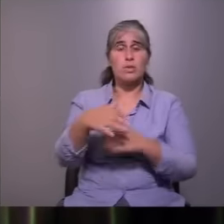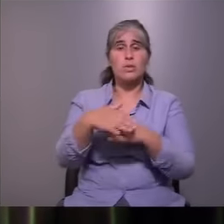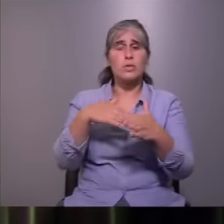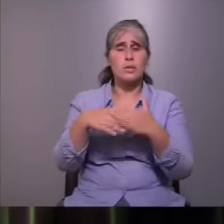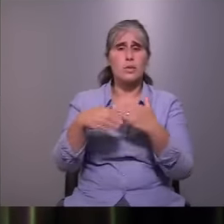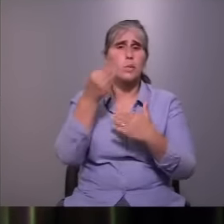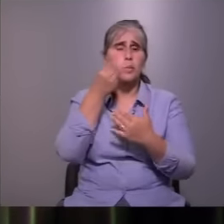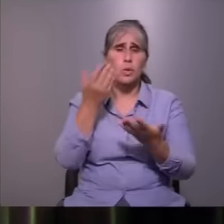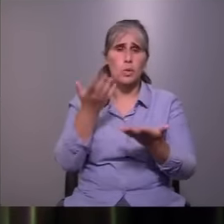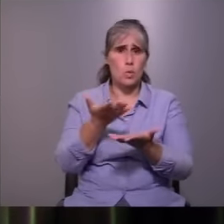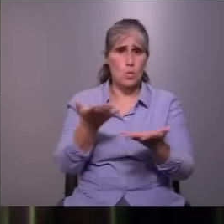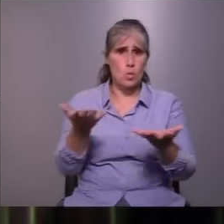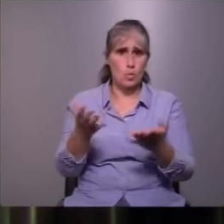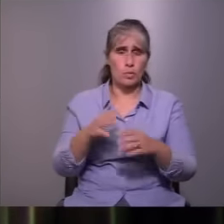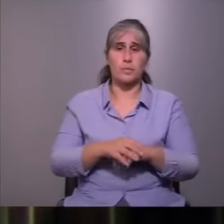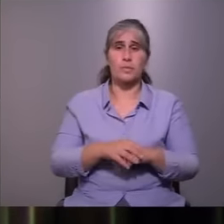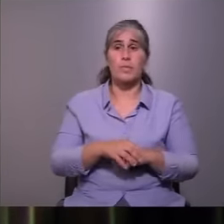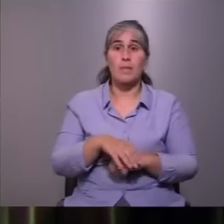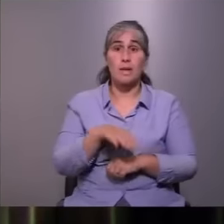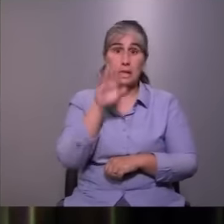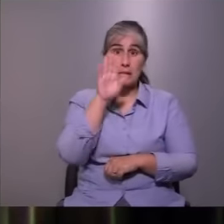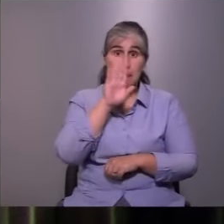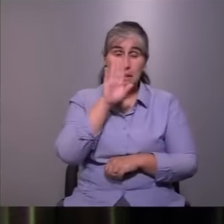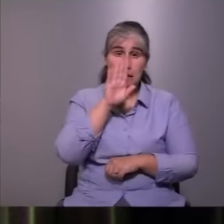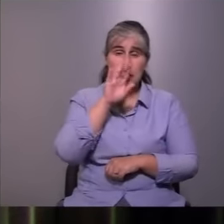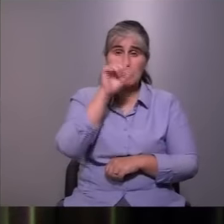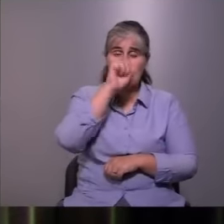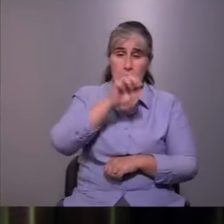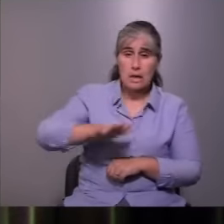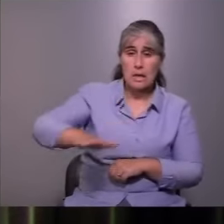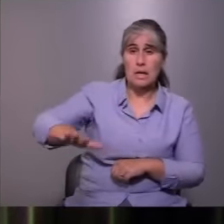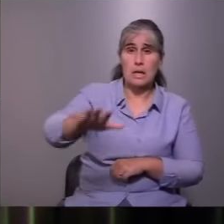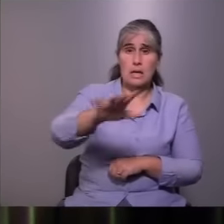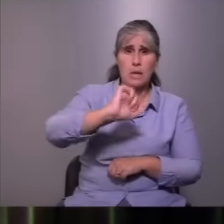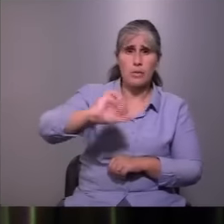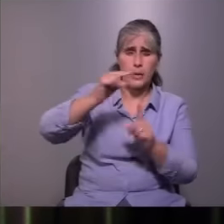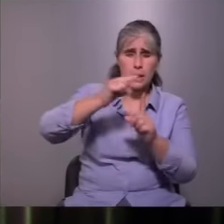Por isso te ordeno que procedas deste modo.